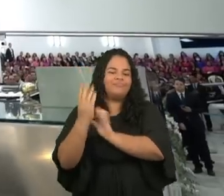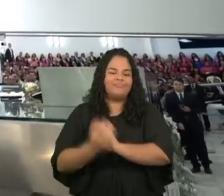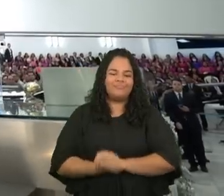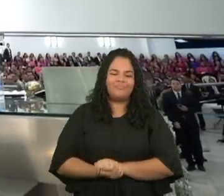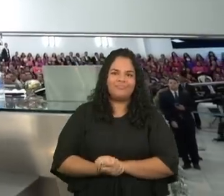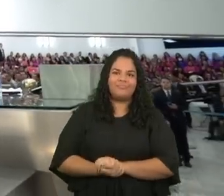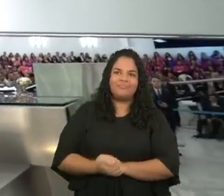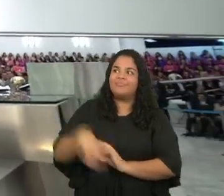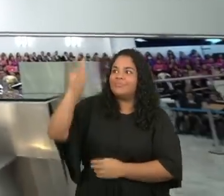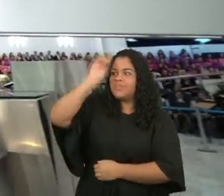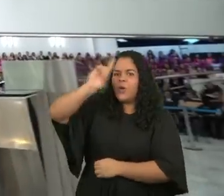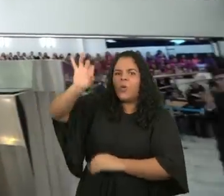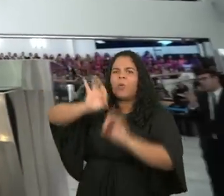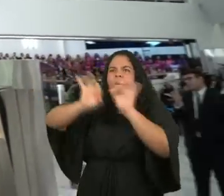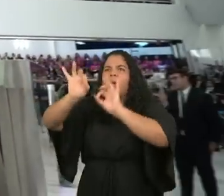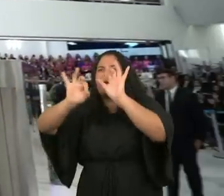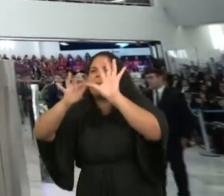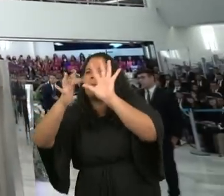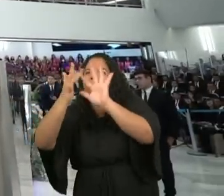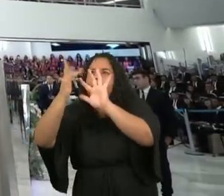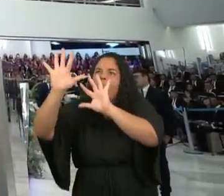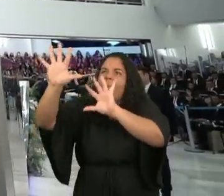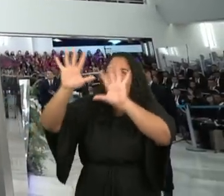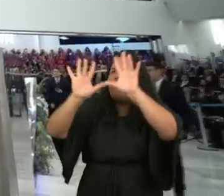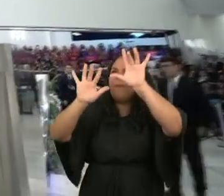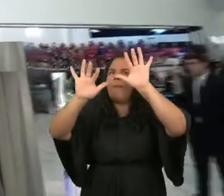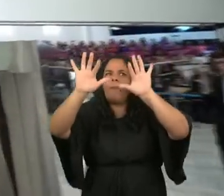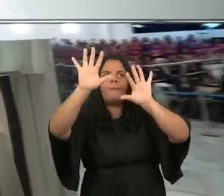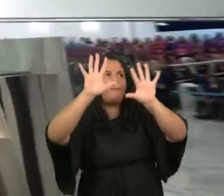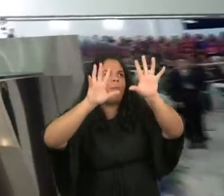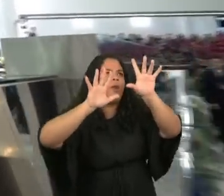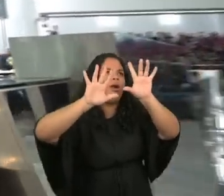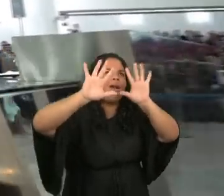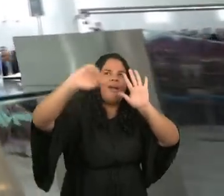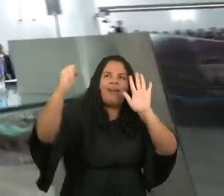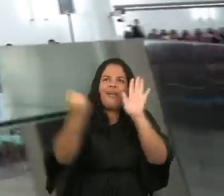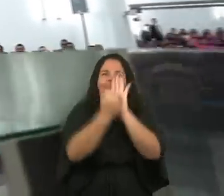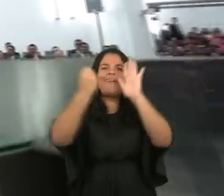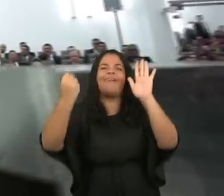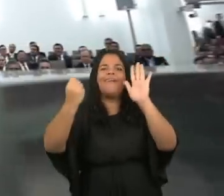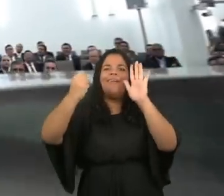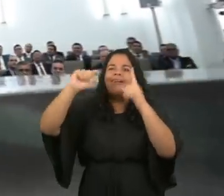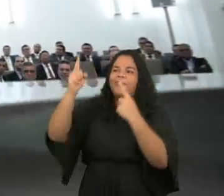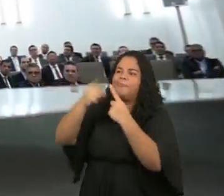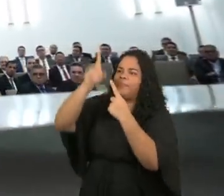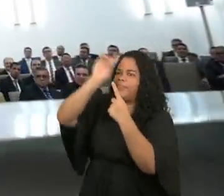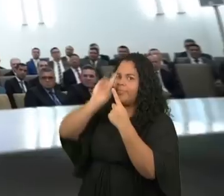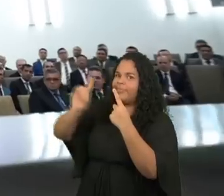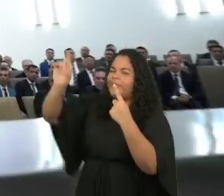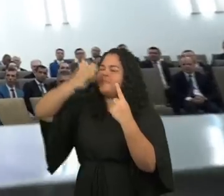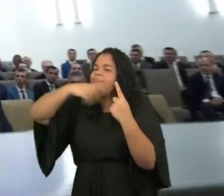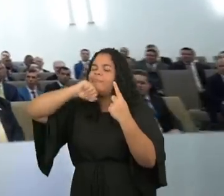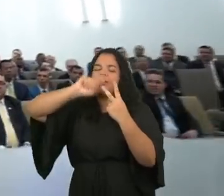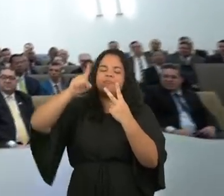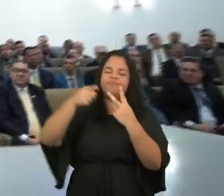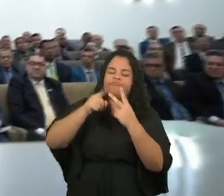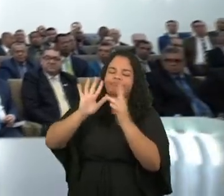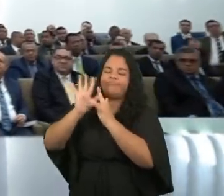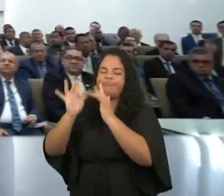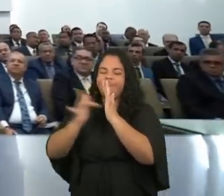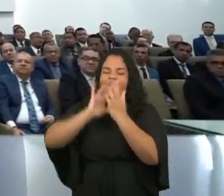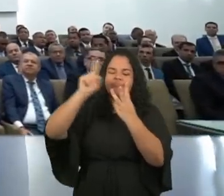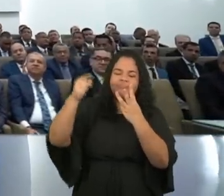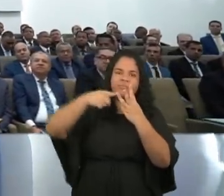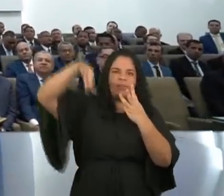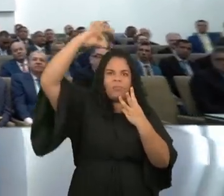Filho e o Espírito Santo. O Pai falou a palavra, Jesus foi. E o Espírito estava lá se movendo e